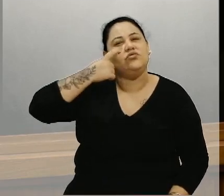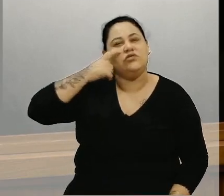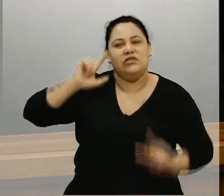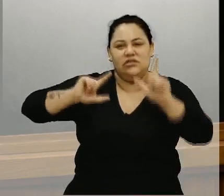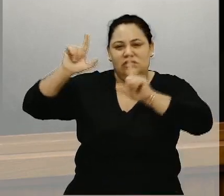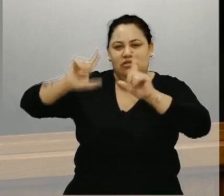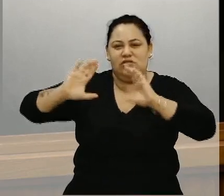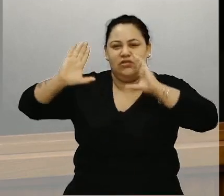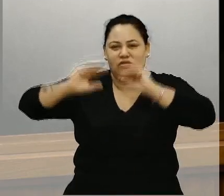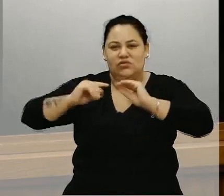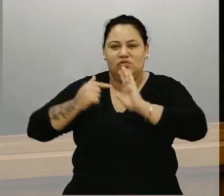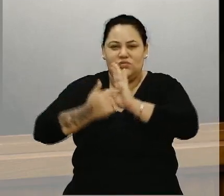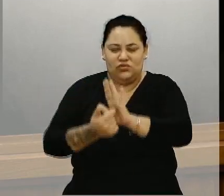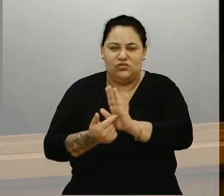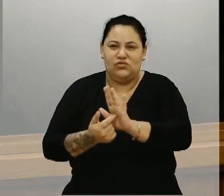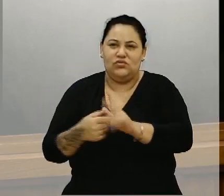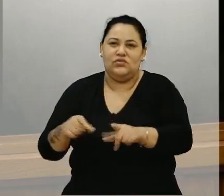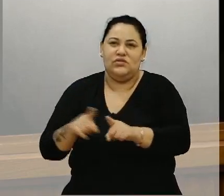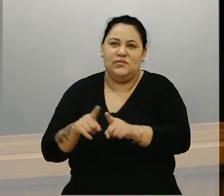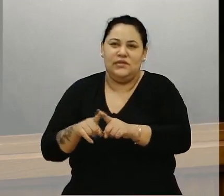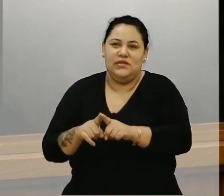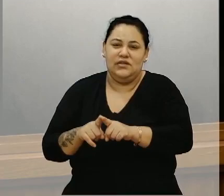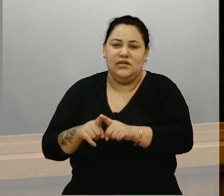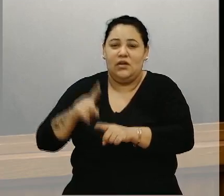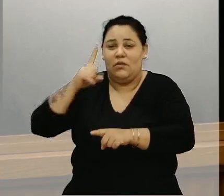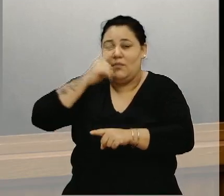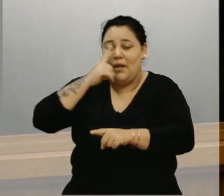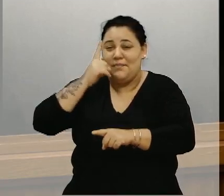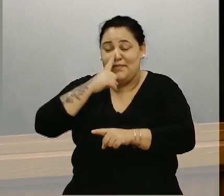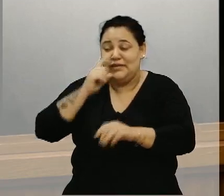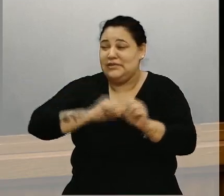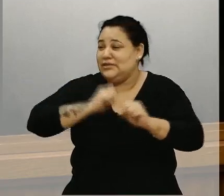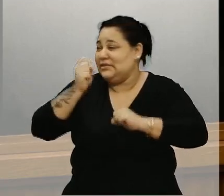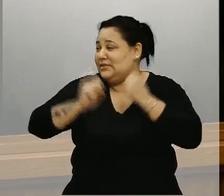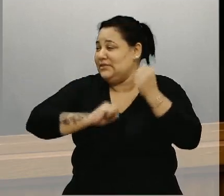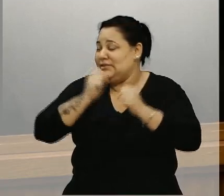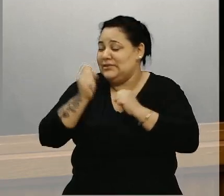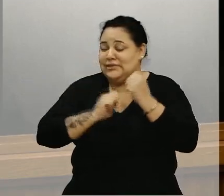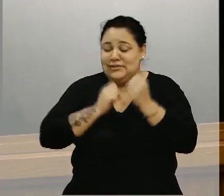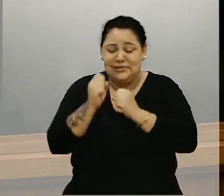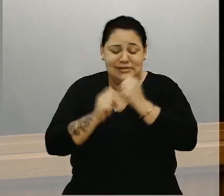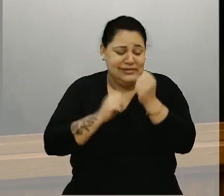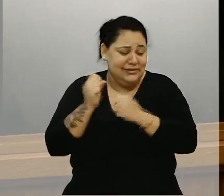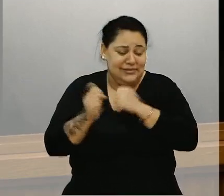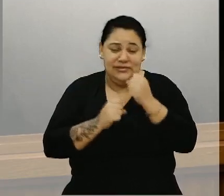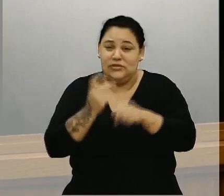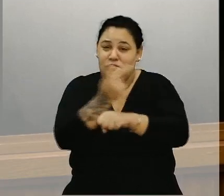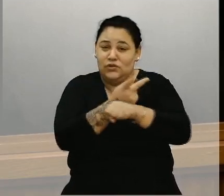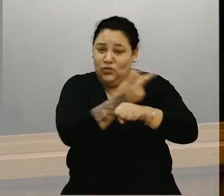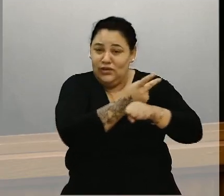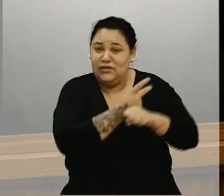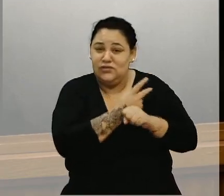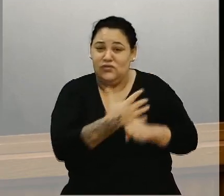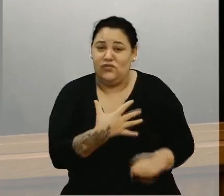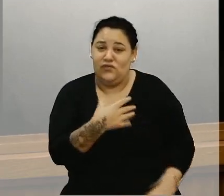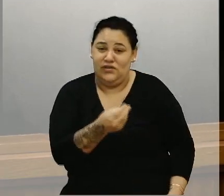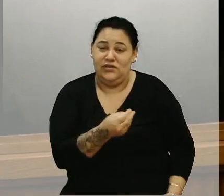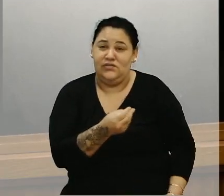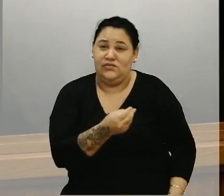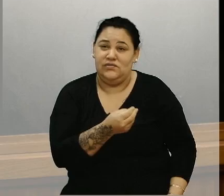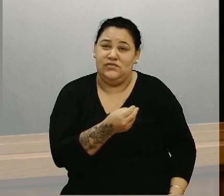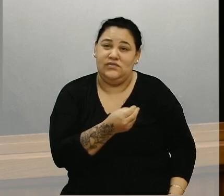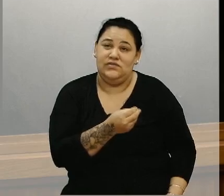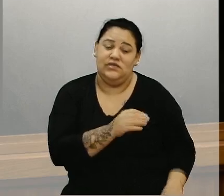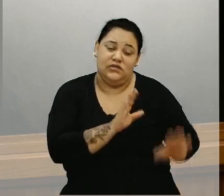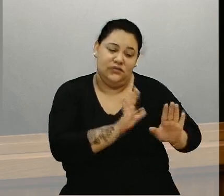que apareceu uma situação de uma mãe desesperada procurando o filho que tinha ficado na